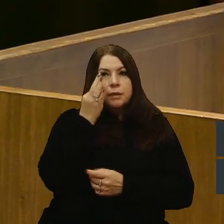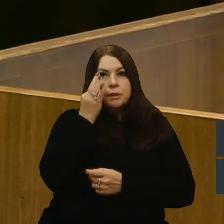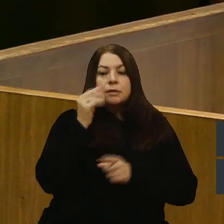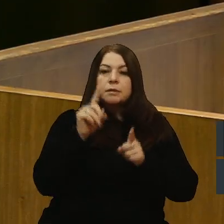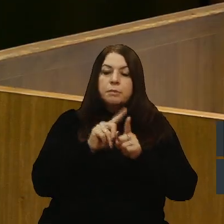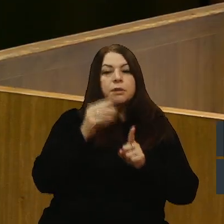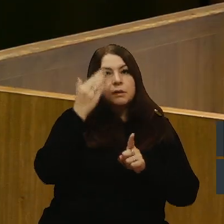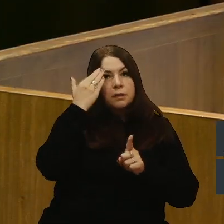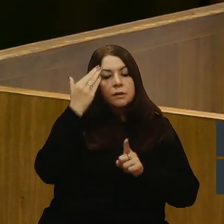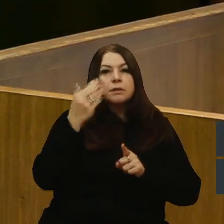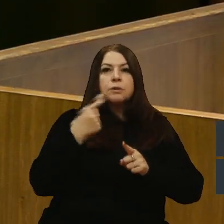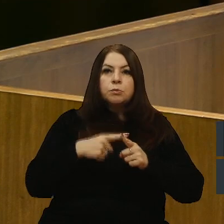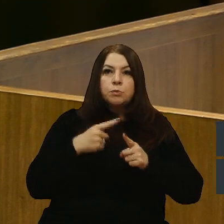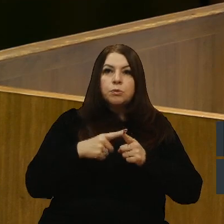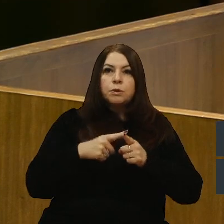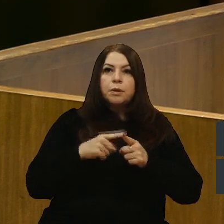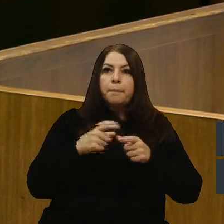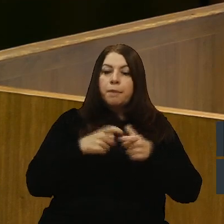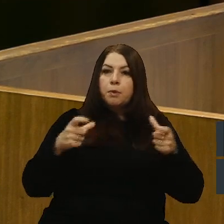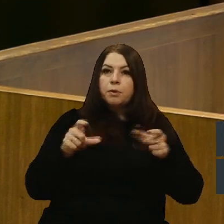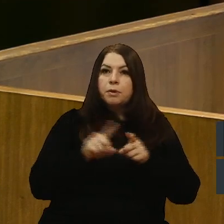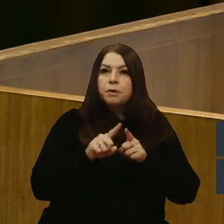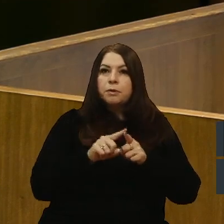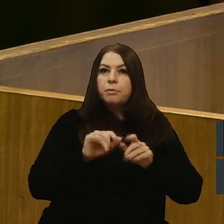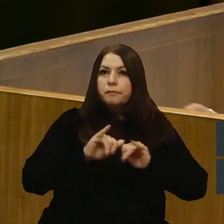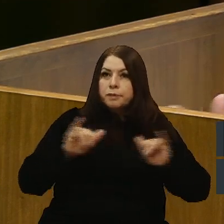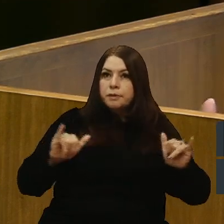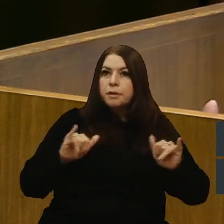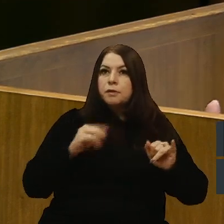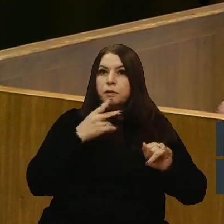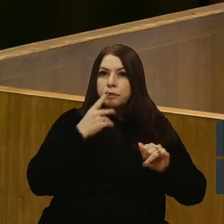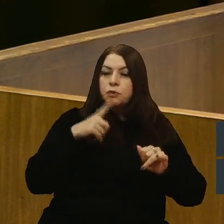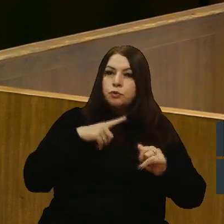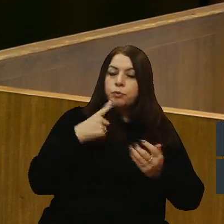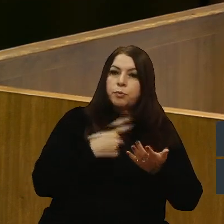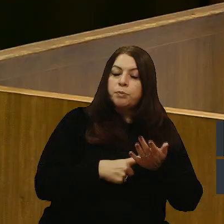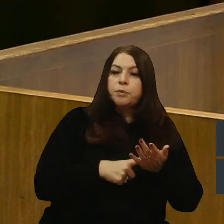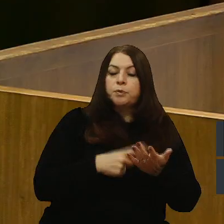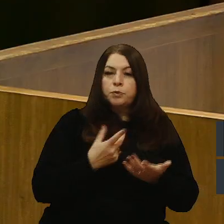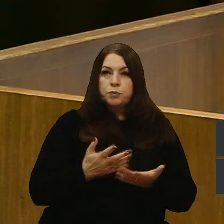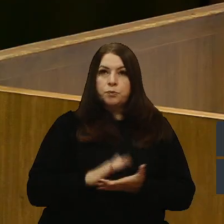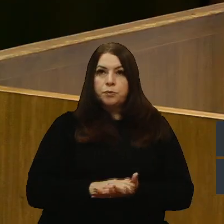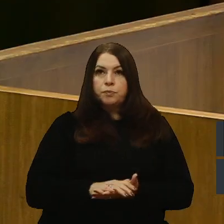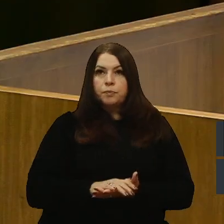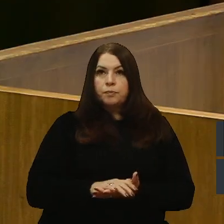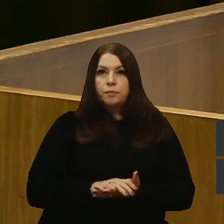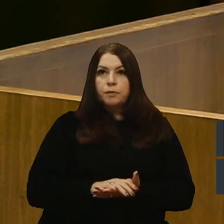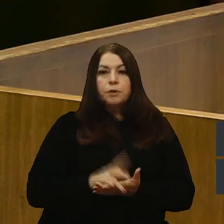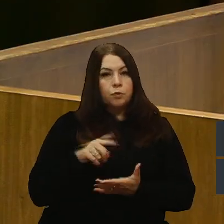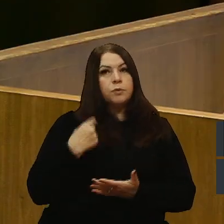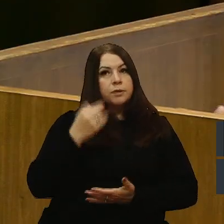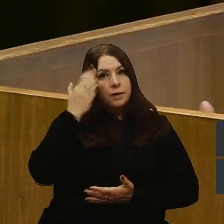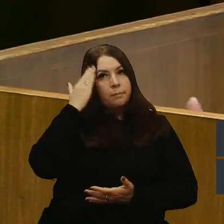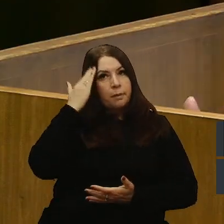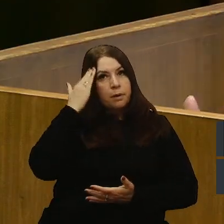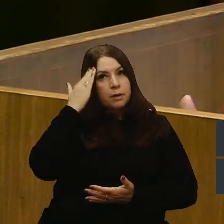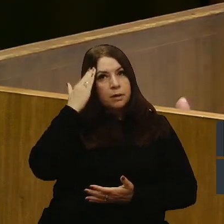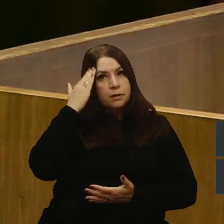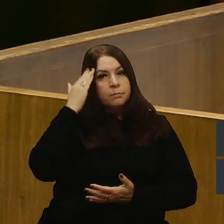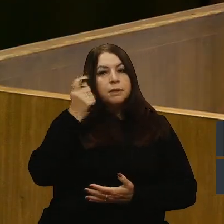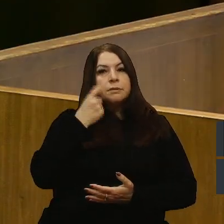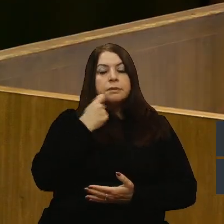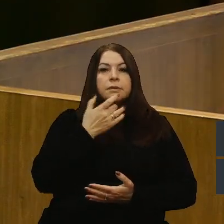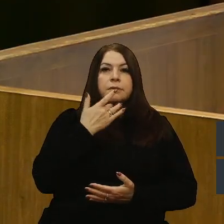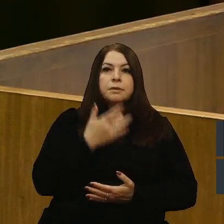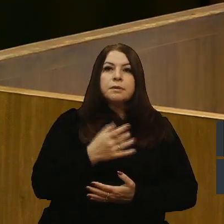também agradeço, porque na sua grande maioria me avisaram, disseram que tinham compromissos, né? E nós sabemos, era uma sexta à tarde,